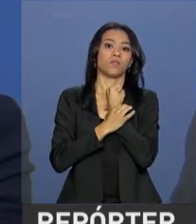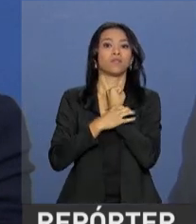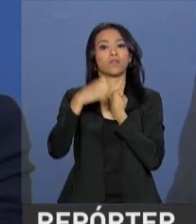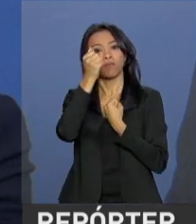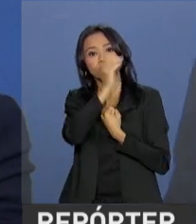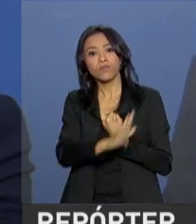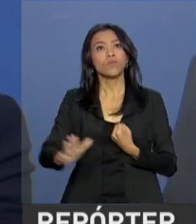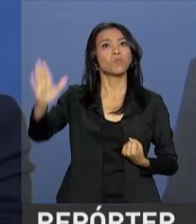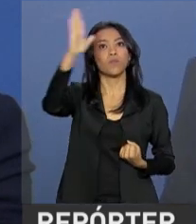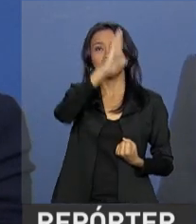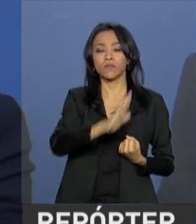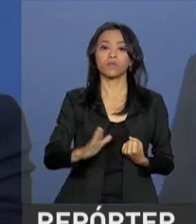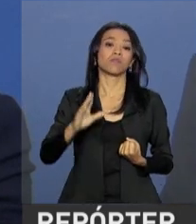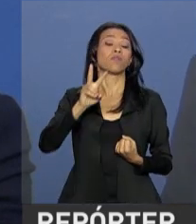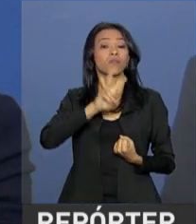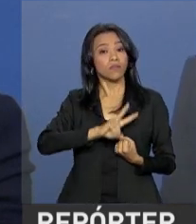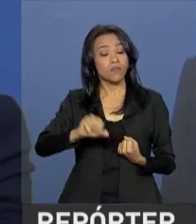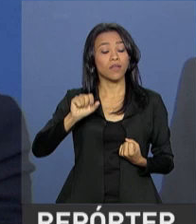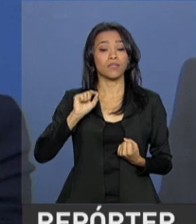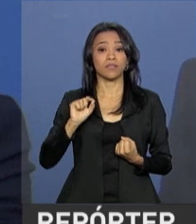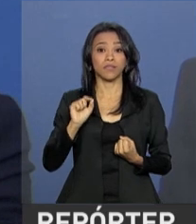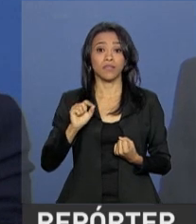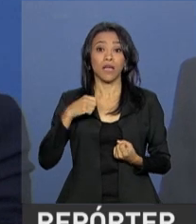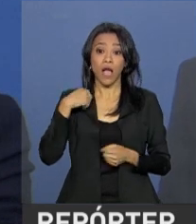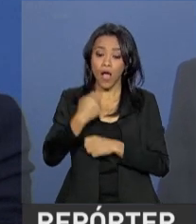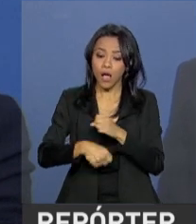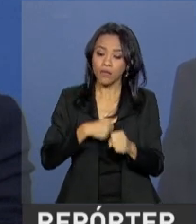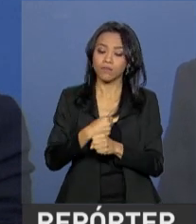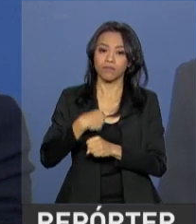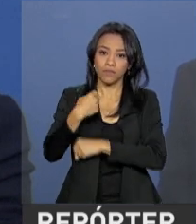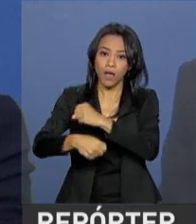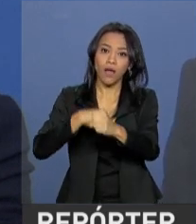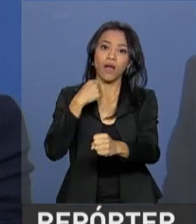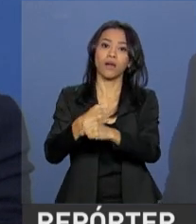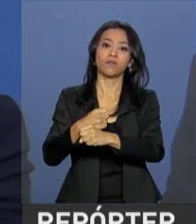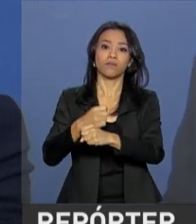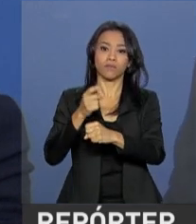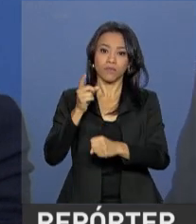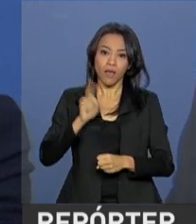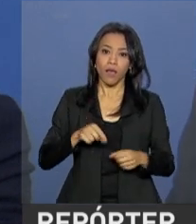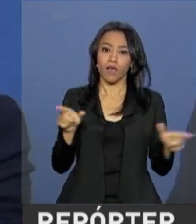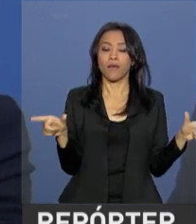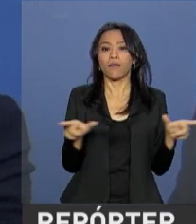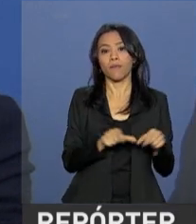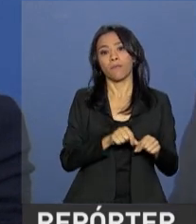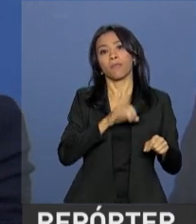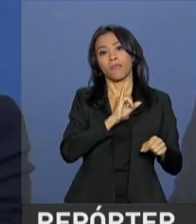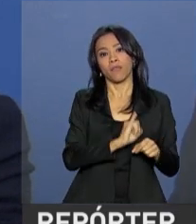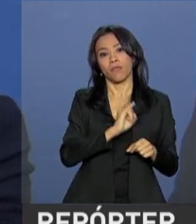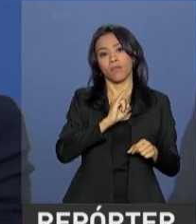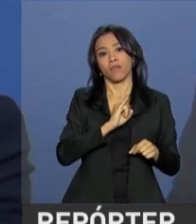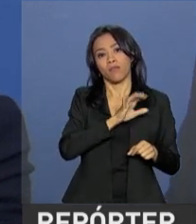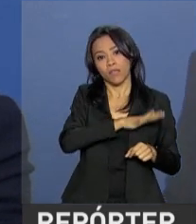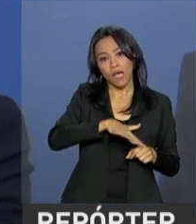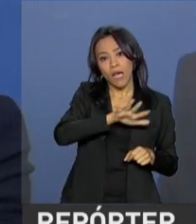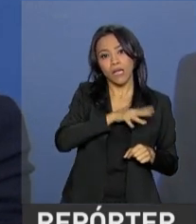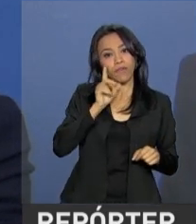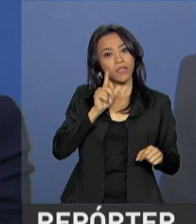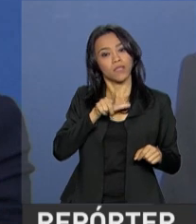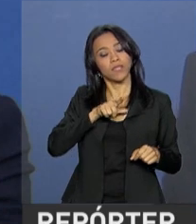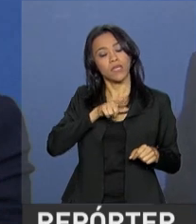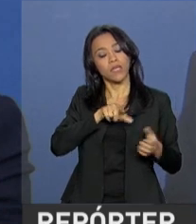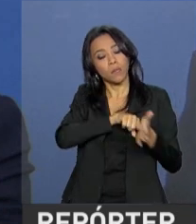vai ser aferido praticamente ano pelo instituto nacional de estatística e estudos segundo essa pública é